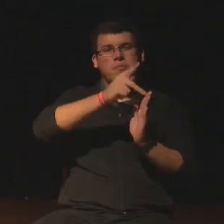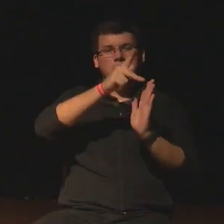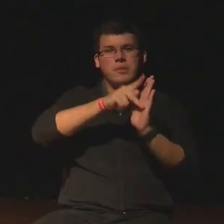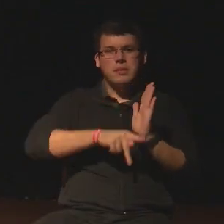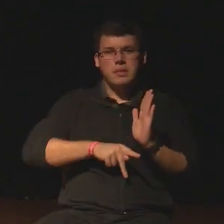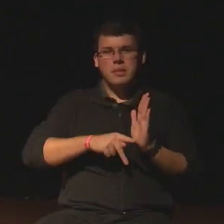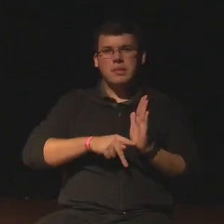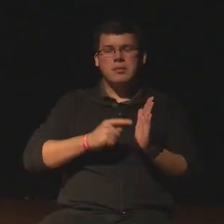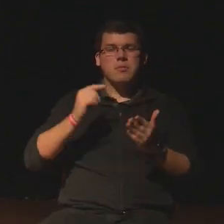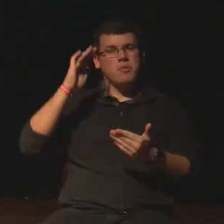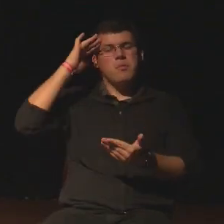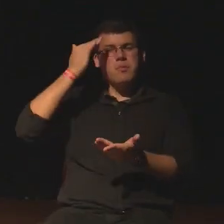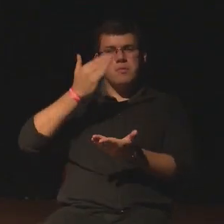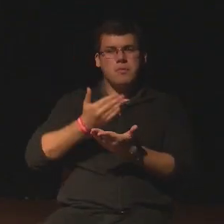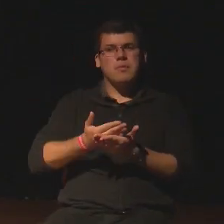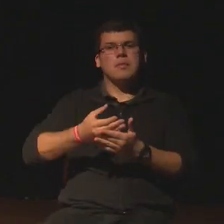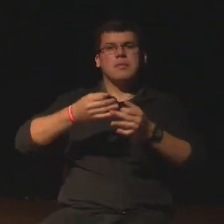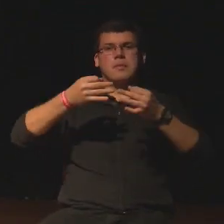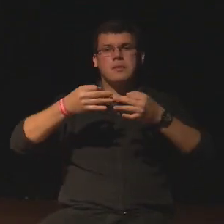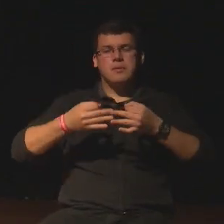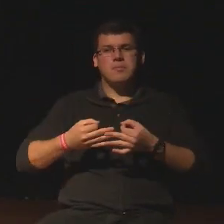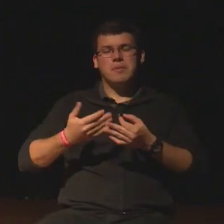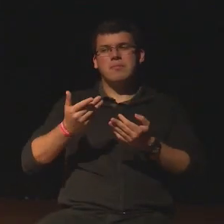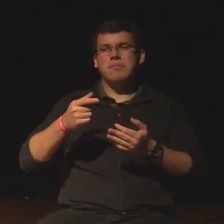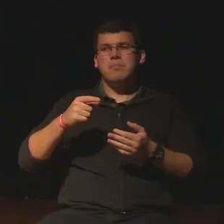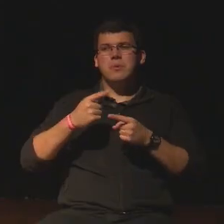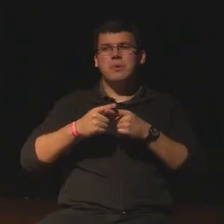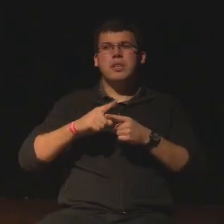que esse espaço fique maravilhoso. Obrigada.